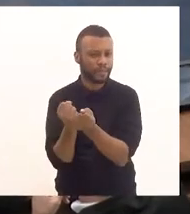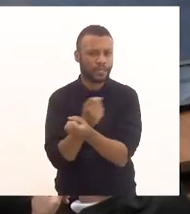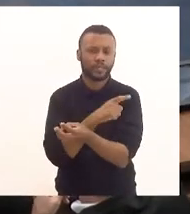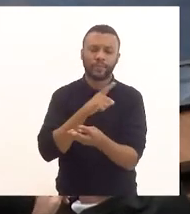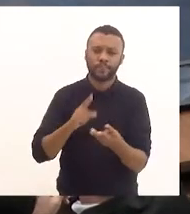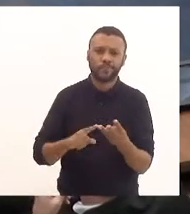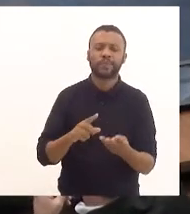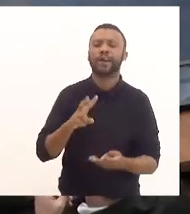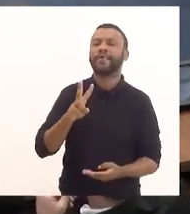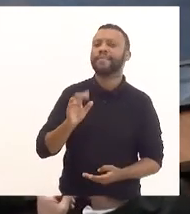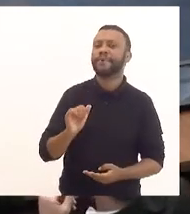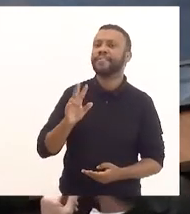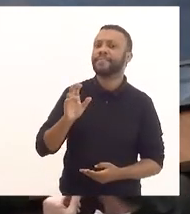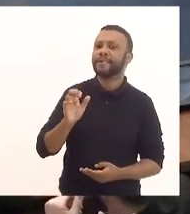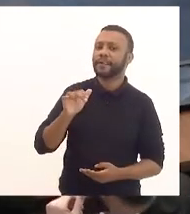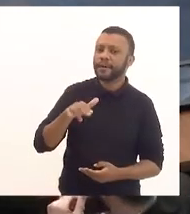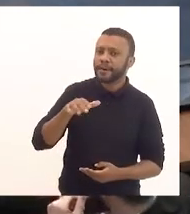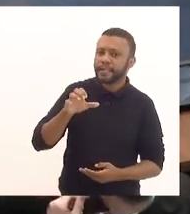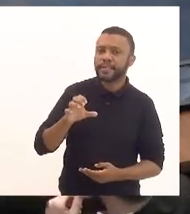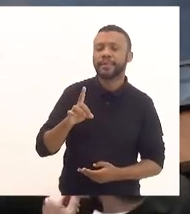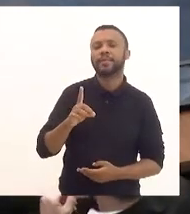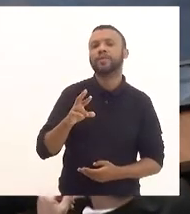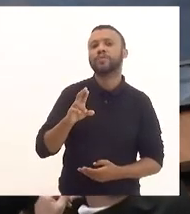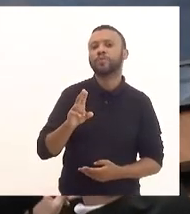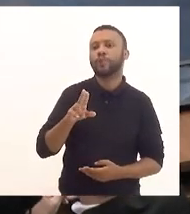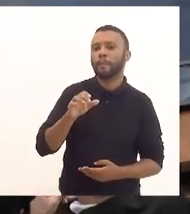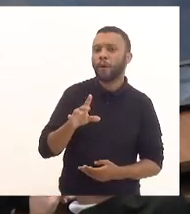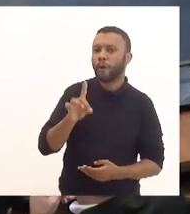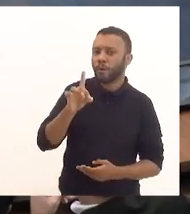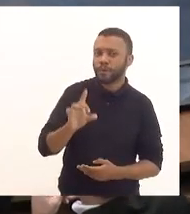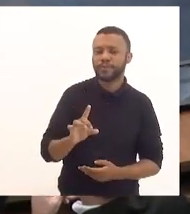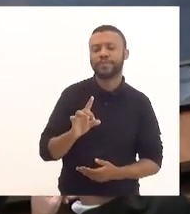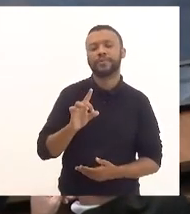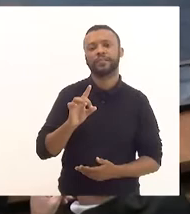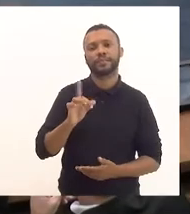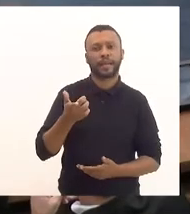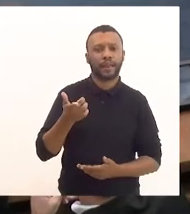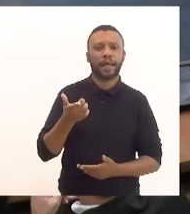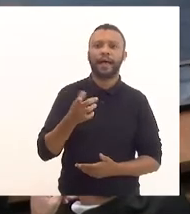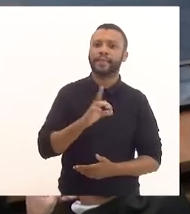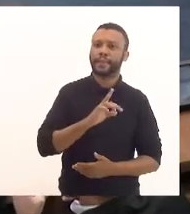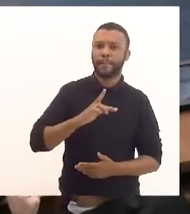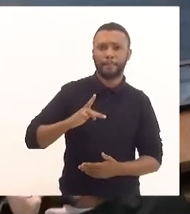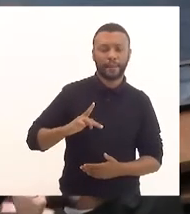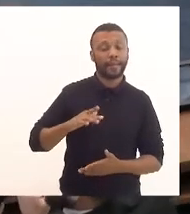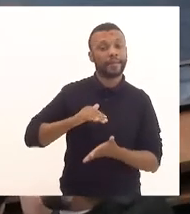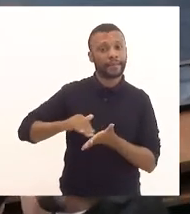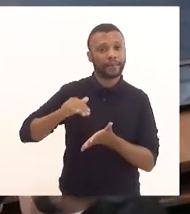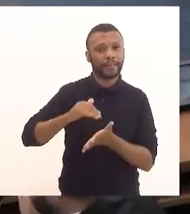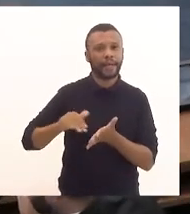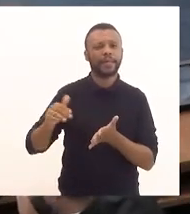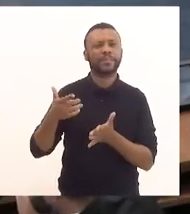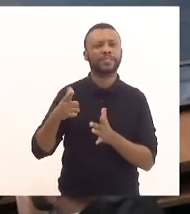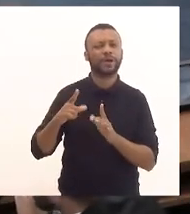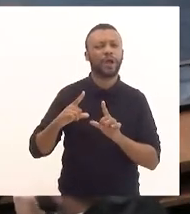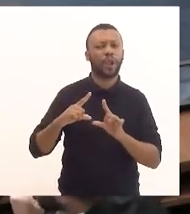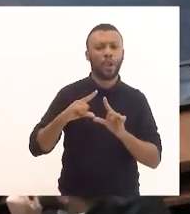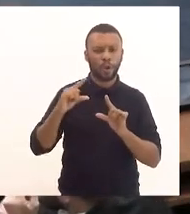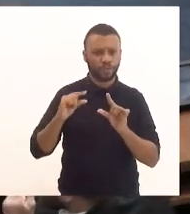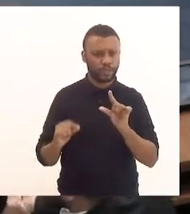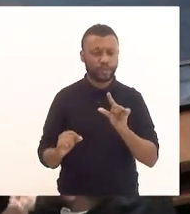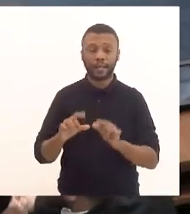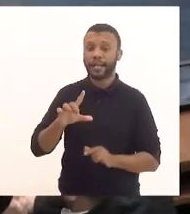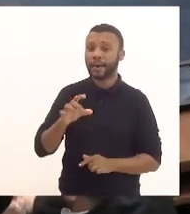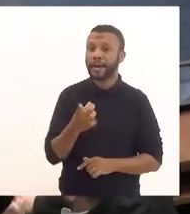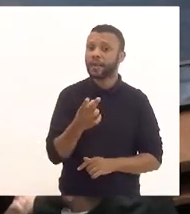defensora Viviane Drummond defensora pública e Secretaria de lojista logística Leandro